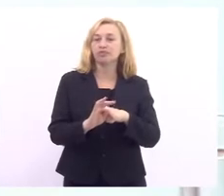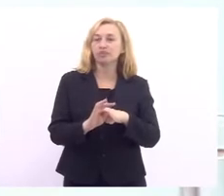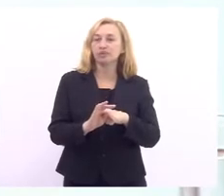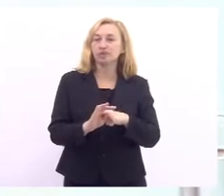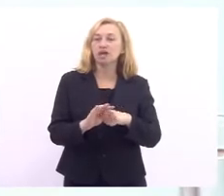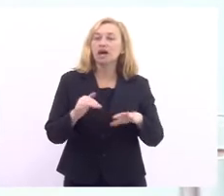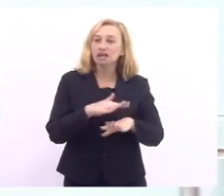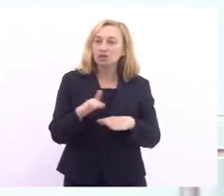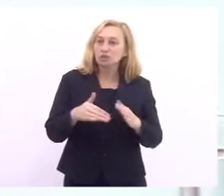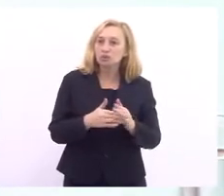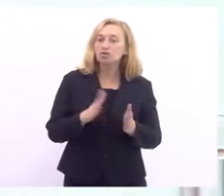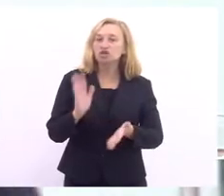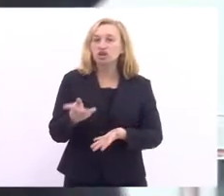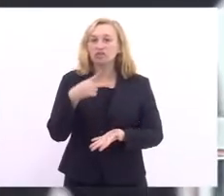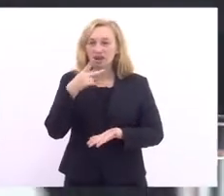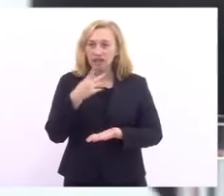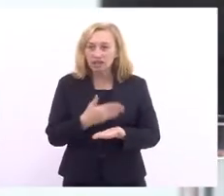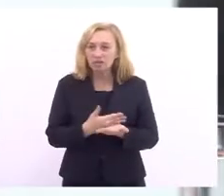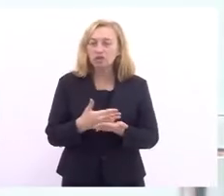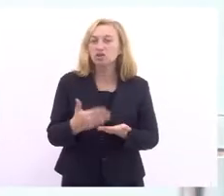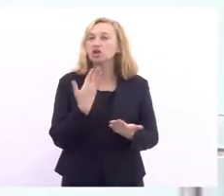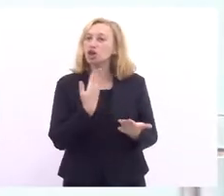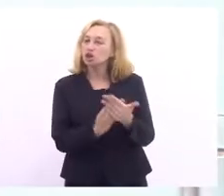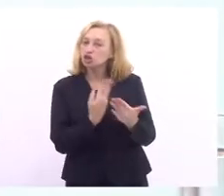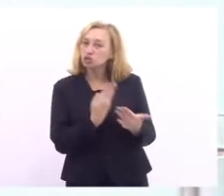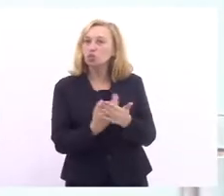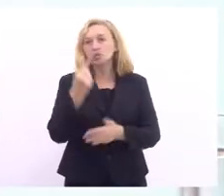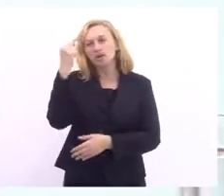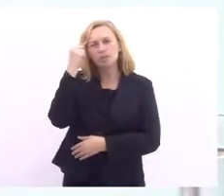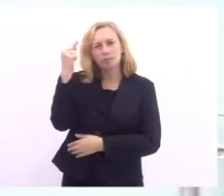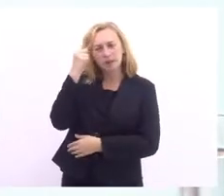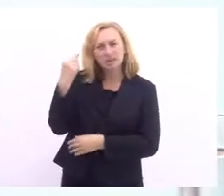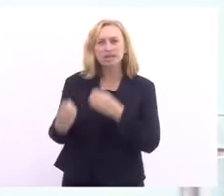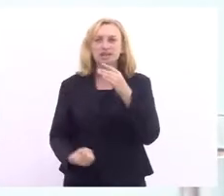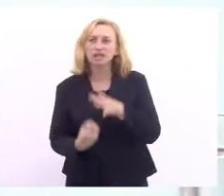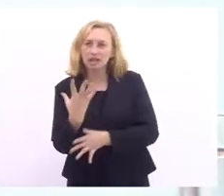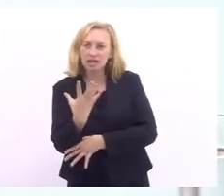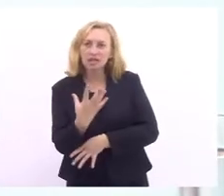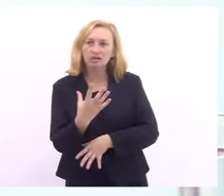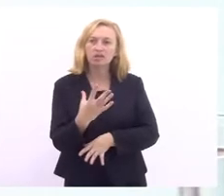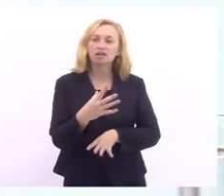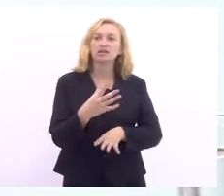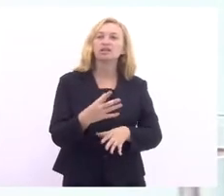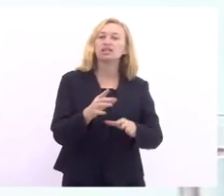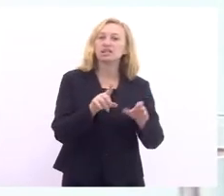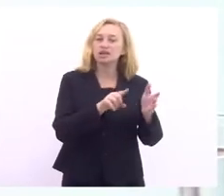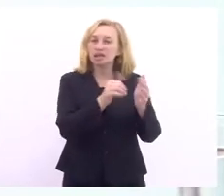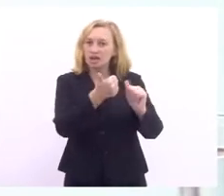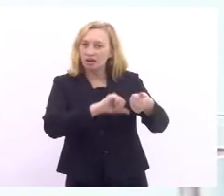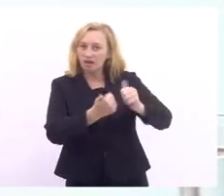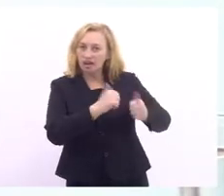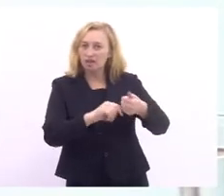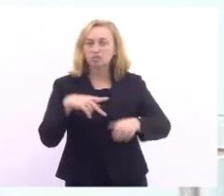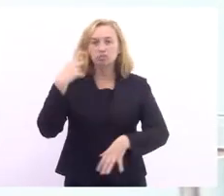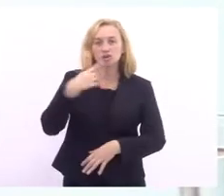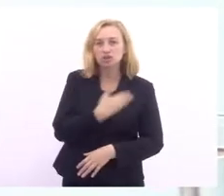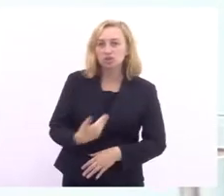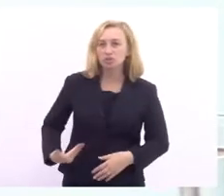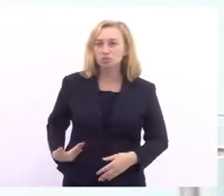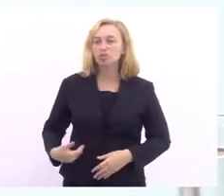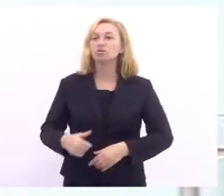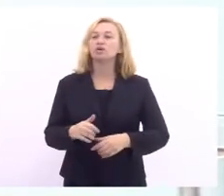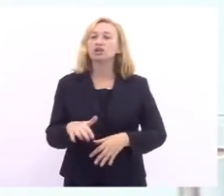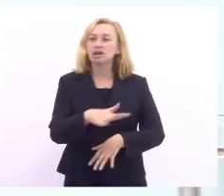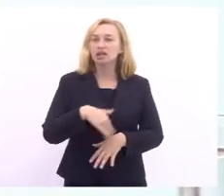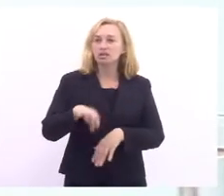aqueles aquelas Como eu disse no início que estudam aqui peça O que fazem que formulam e implementam que avaliam políticas públicas no âmbito